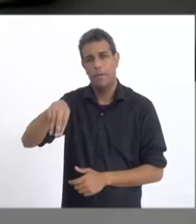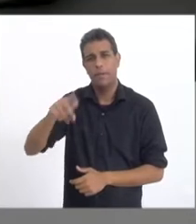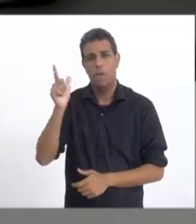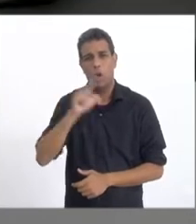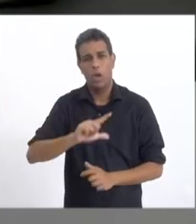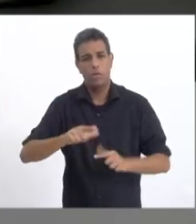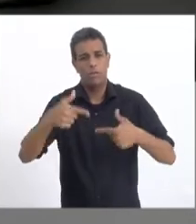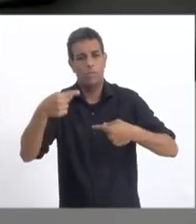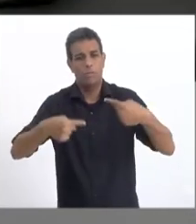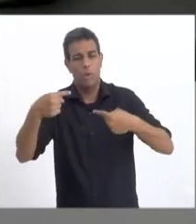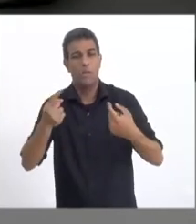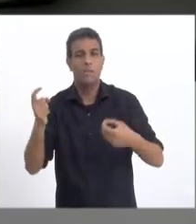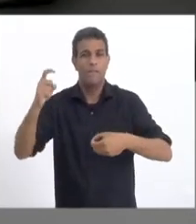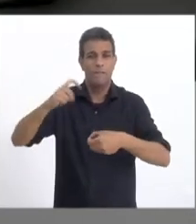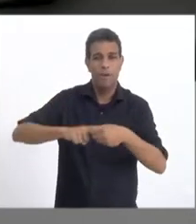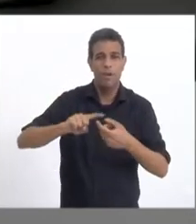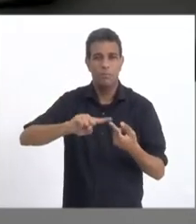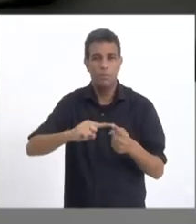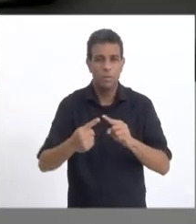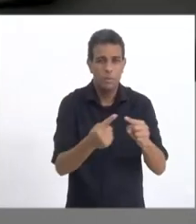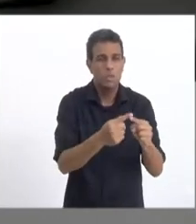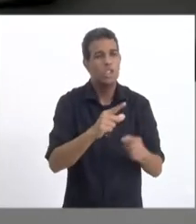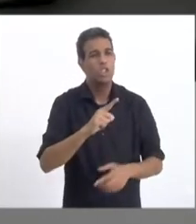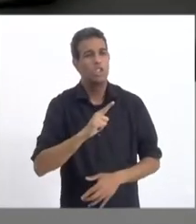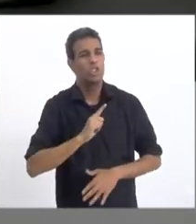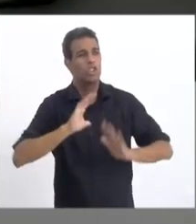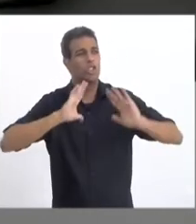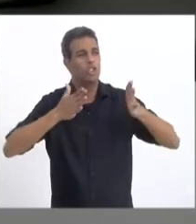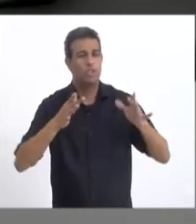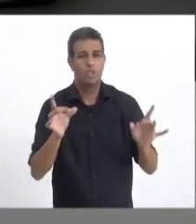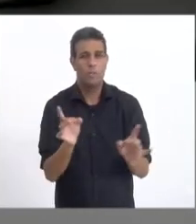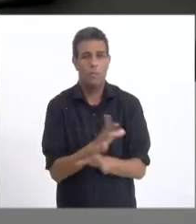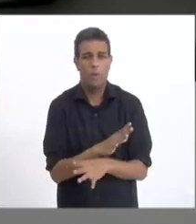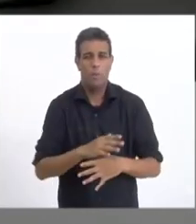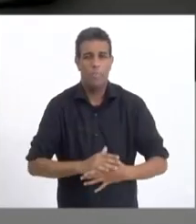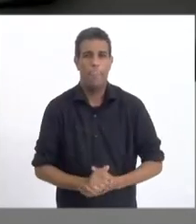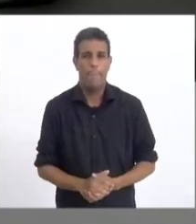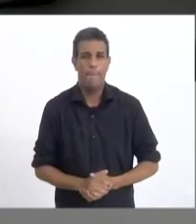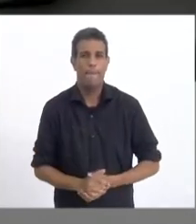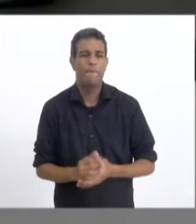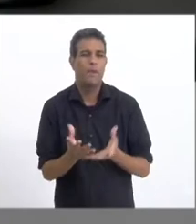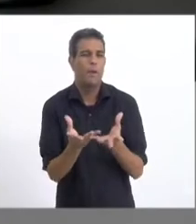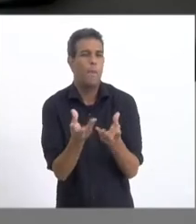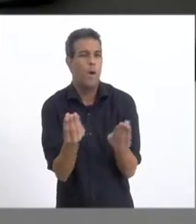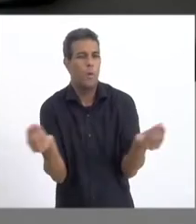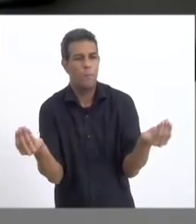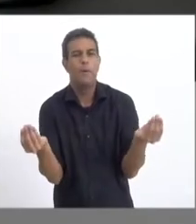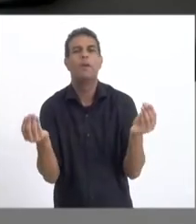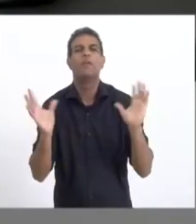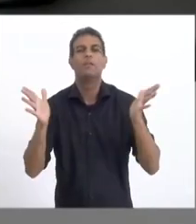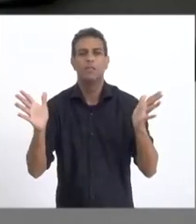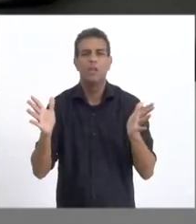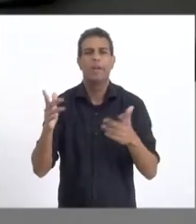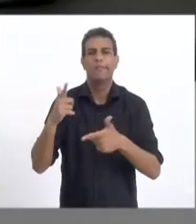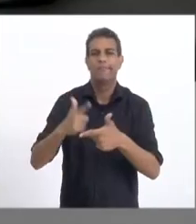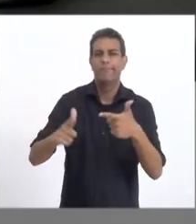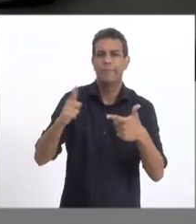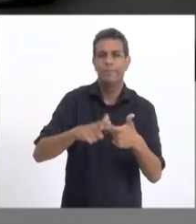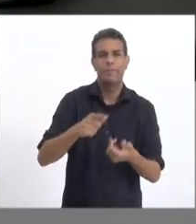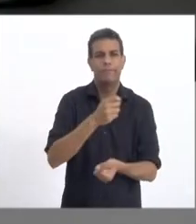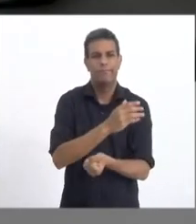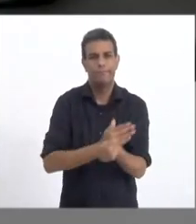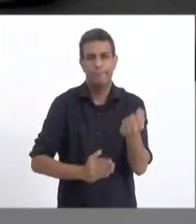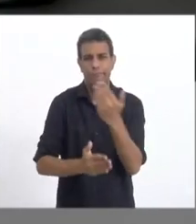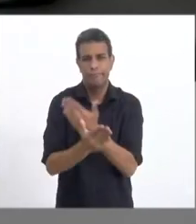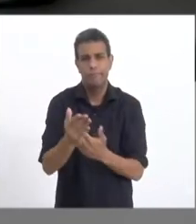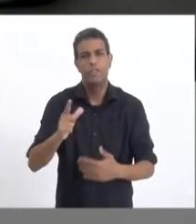políticas retomarem um diálogo que antes havia sido interrompido. Muitos casos de automutilação, uso de substância